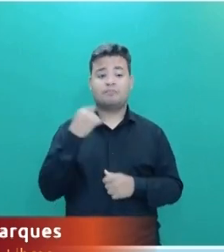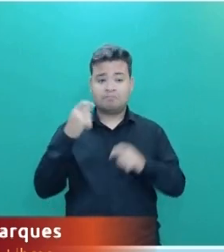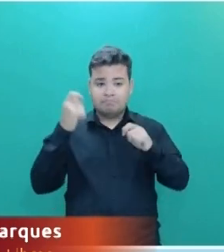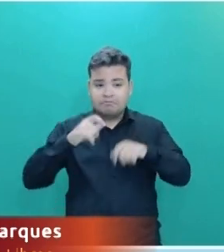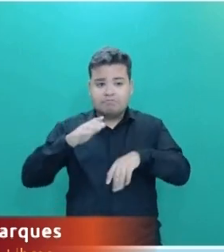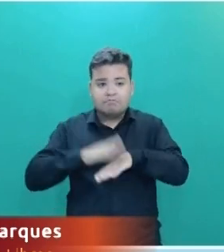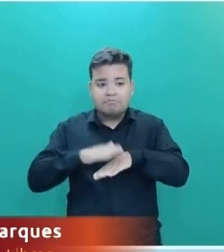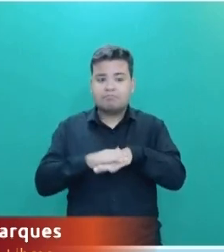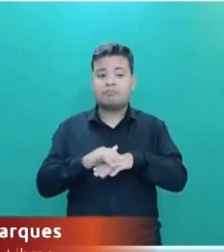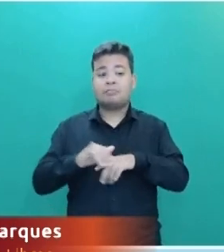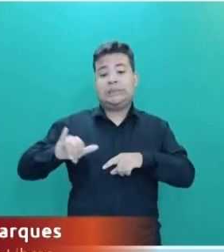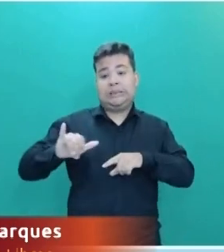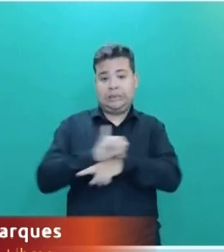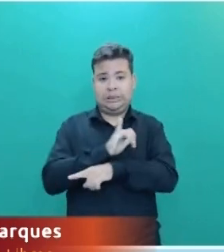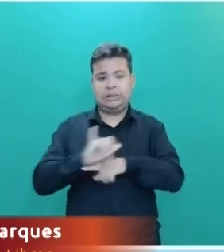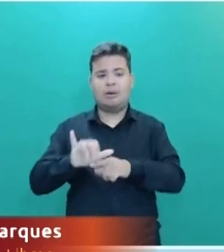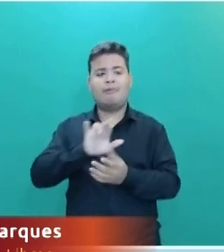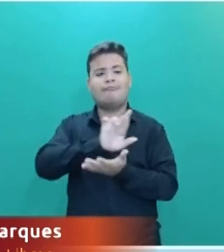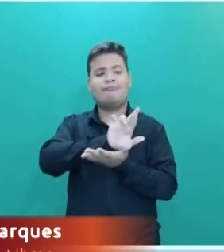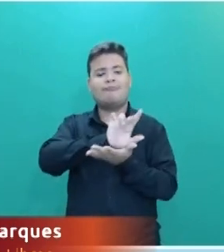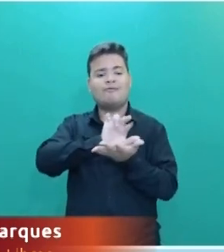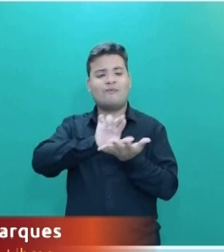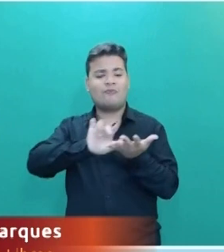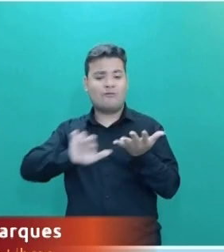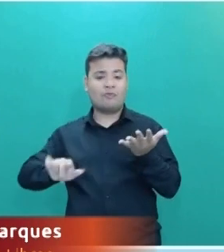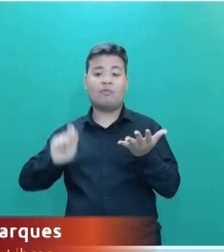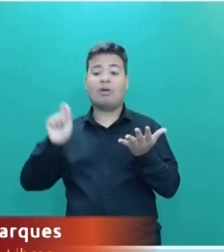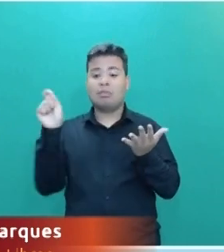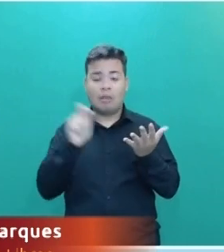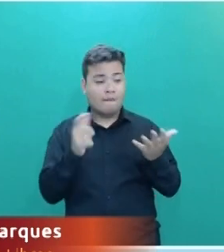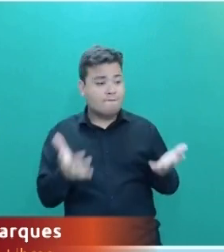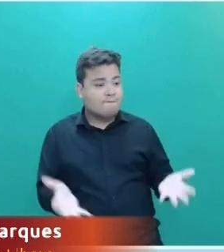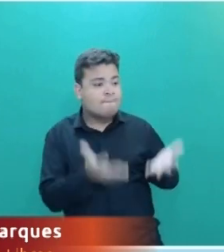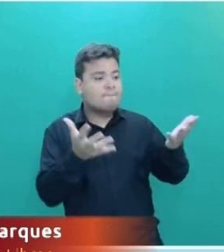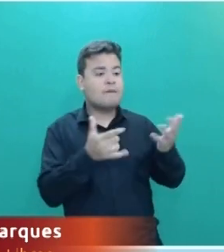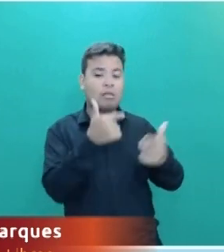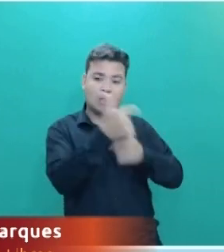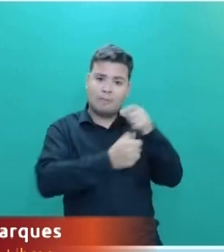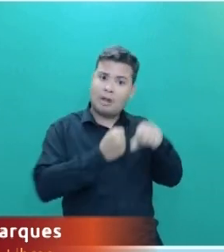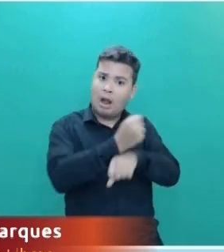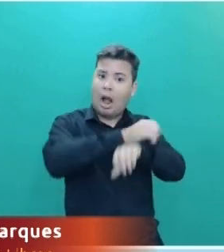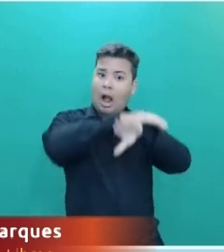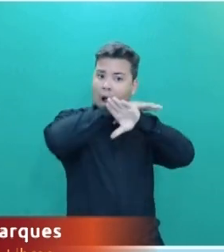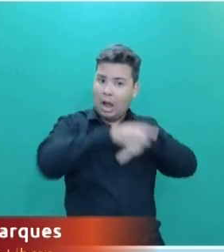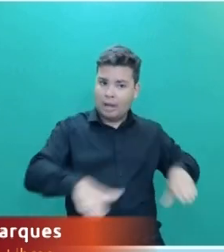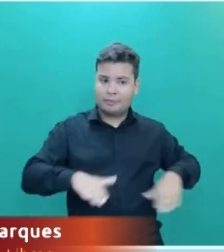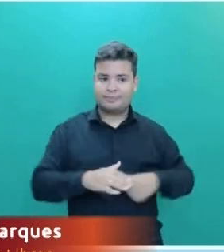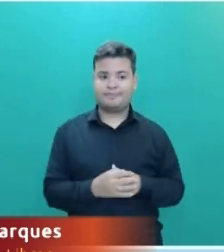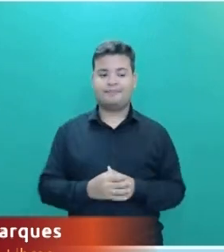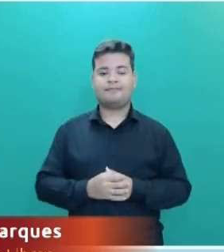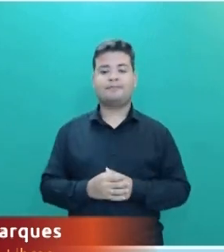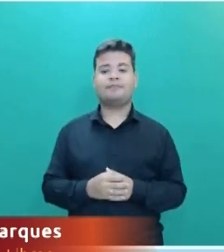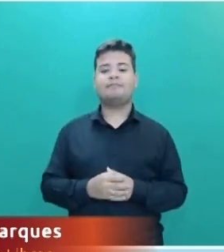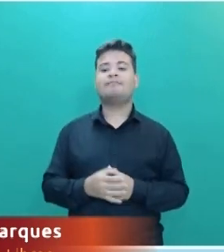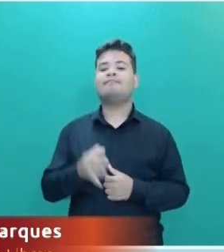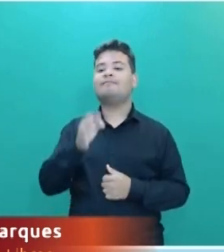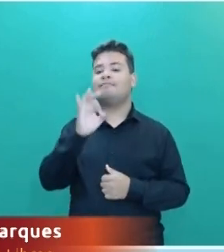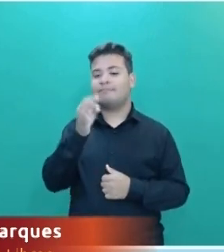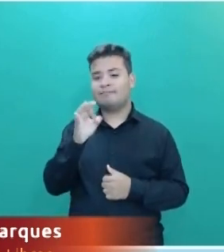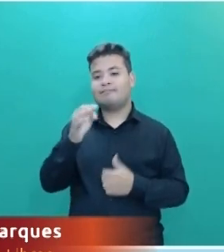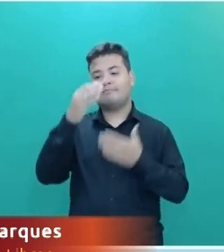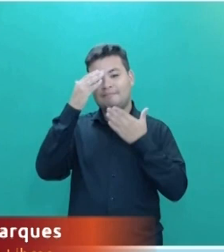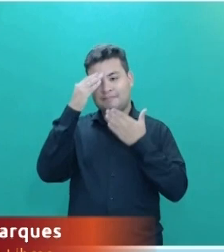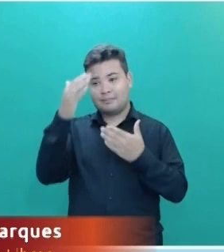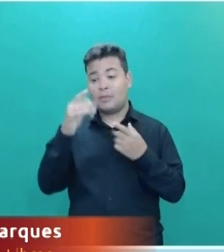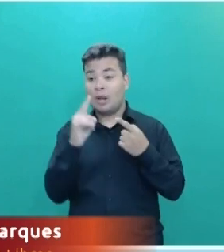vão poder pressionar para que isso pare de acontecer. Tá certo. Muito obrigada. Rosana, quer